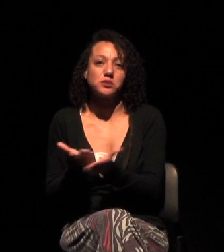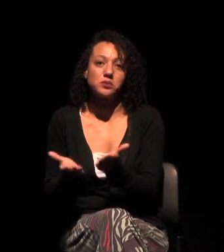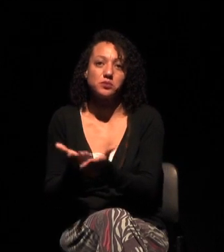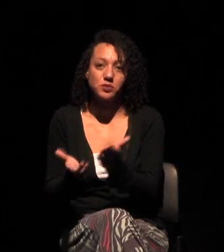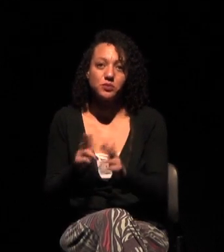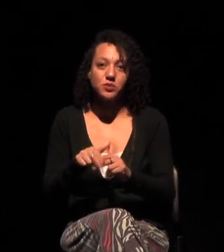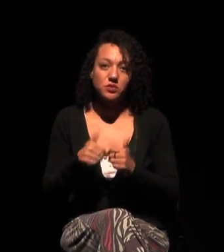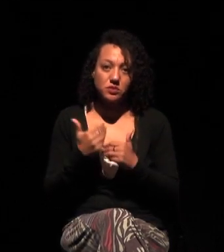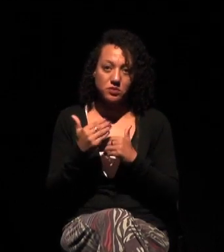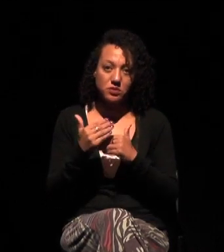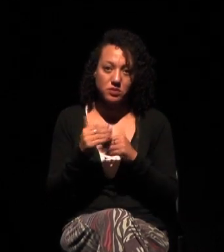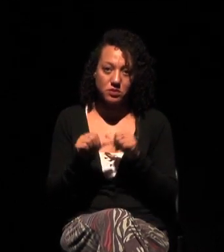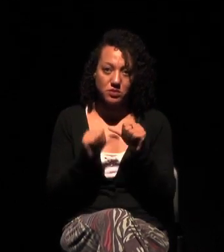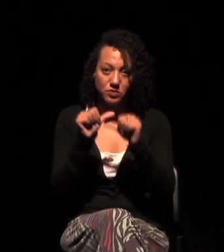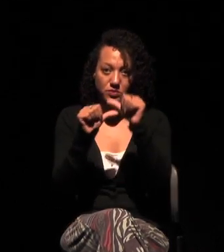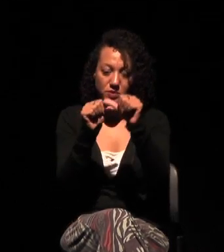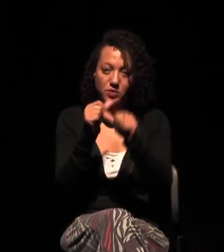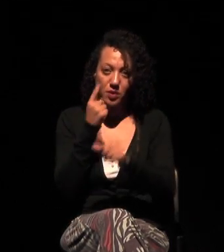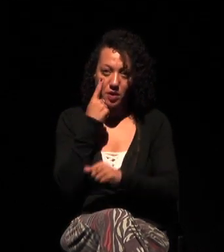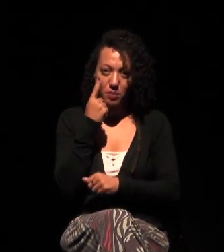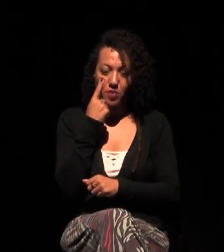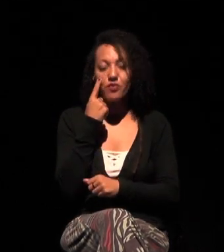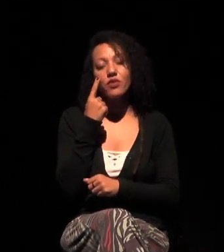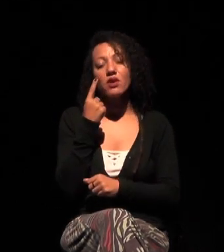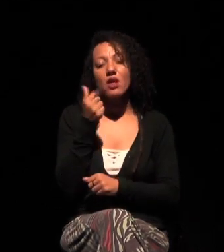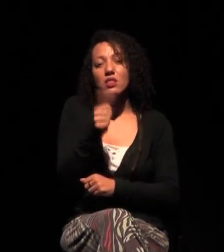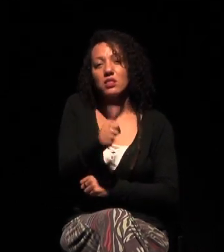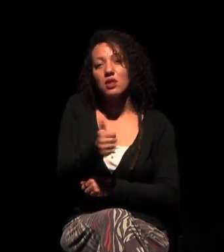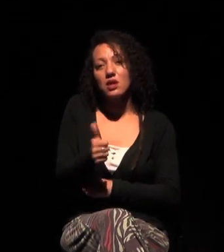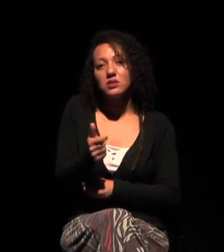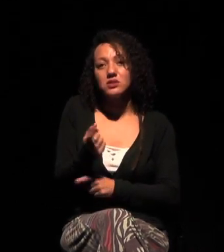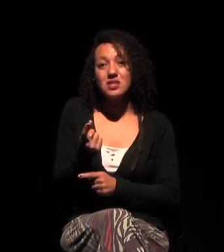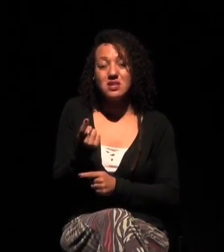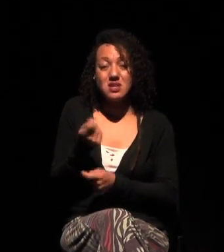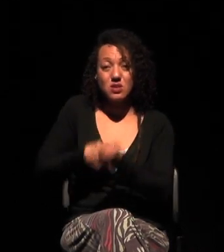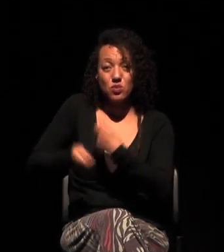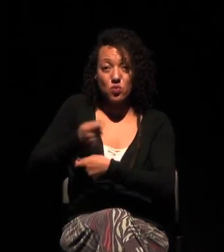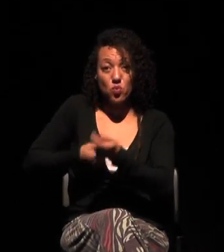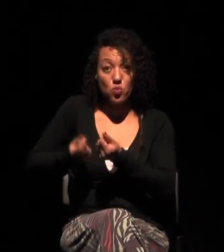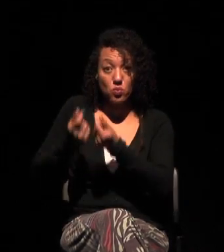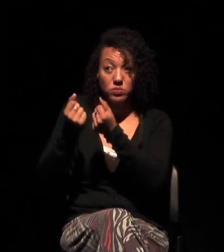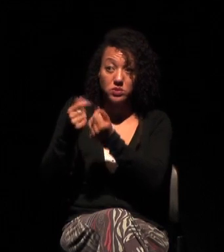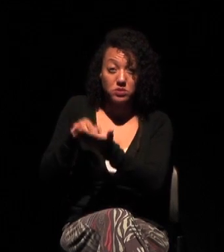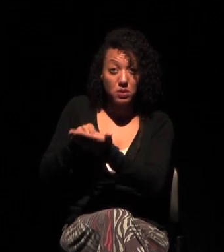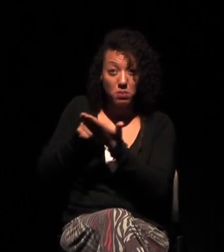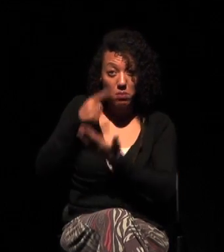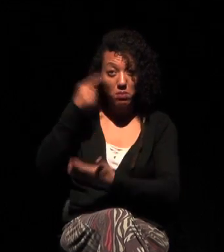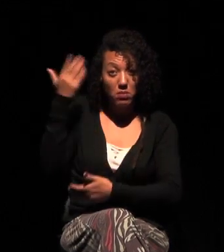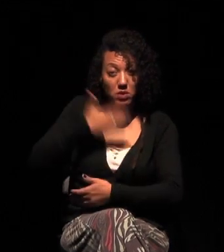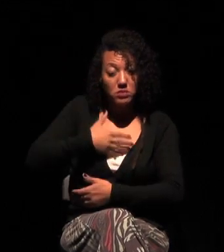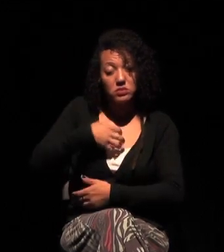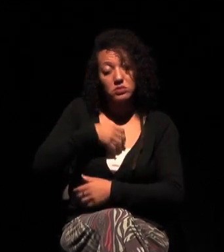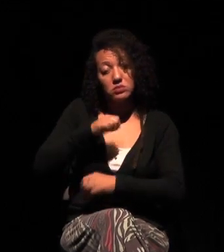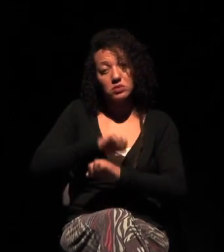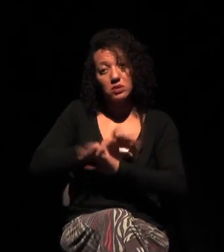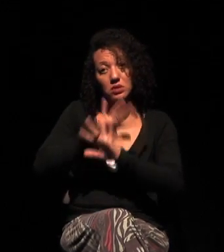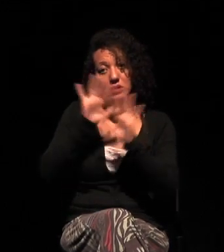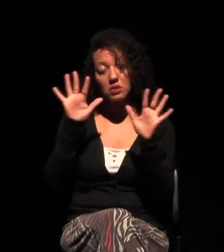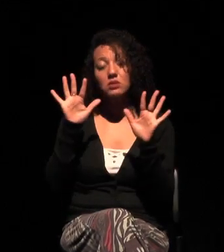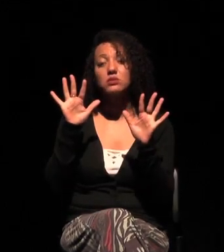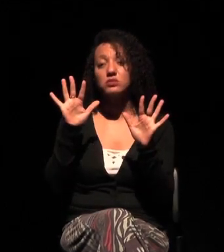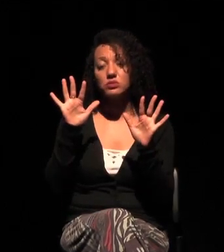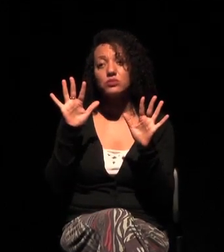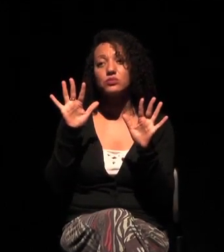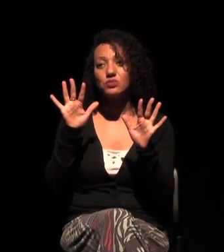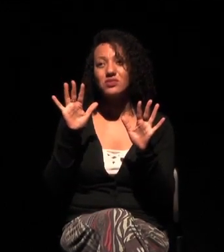é muito interessante ver análise de cronistas que nos dizem claramente aplicando aquelas aquelas